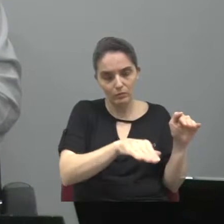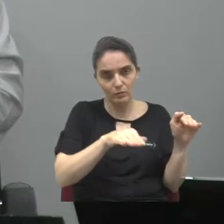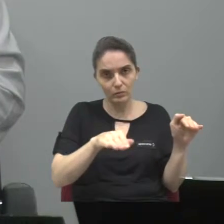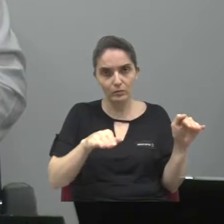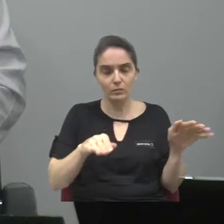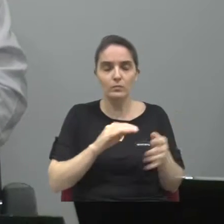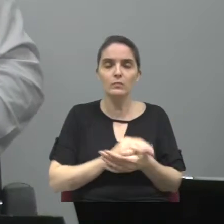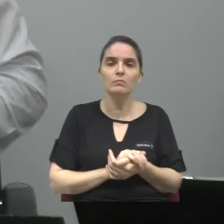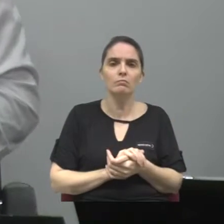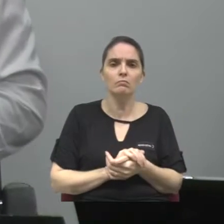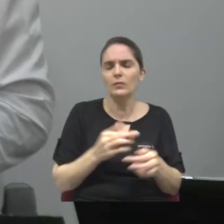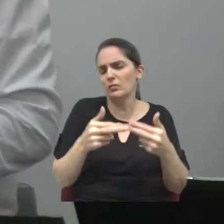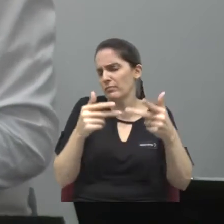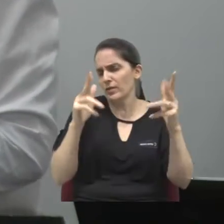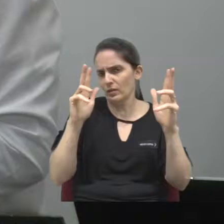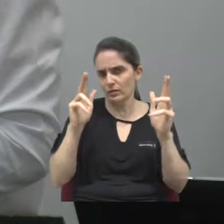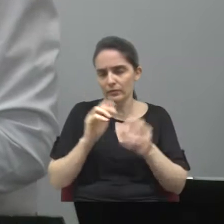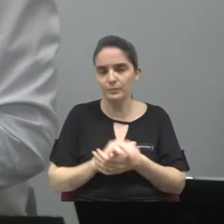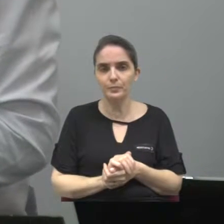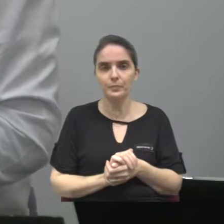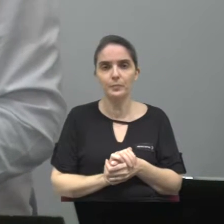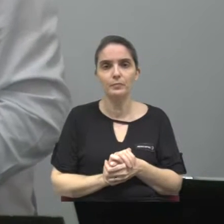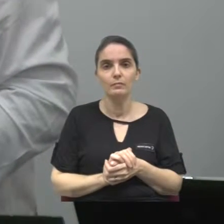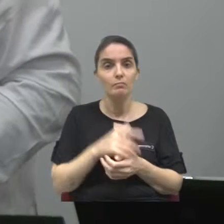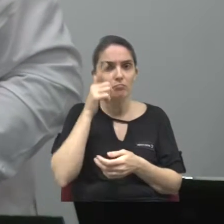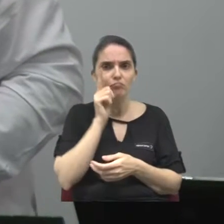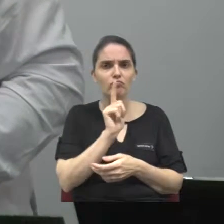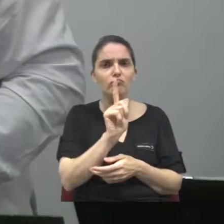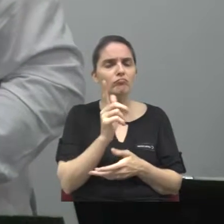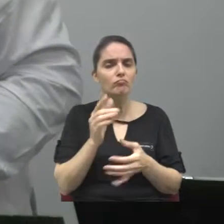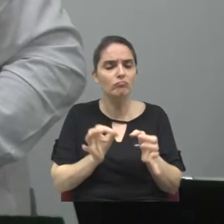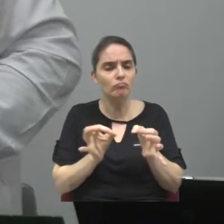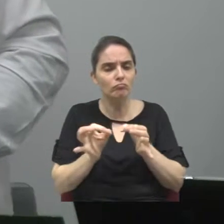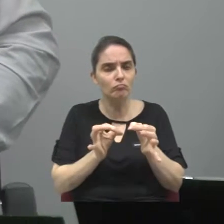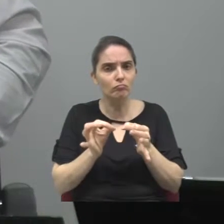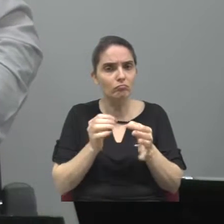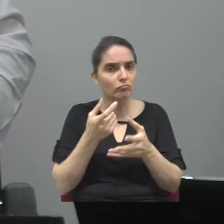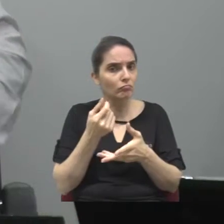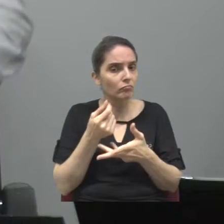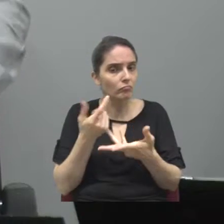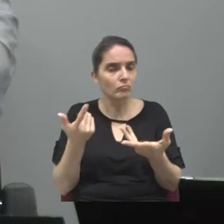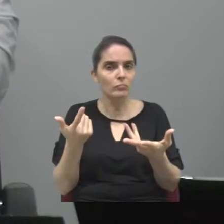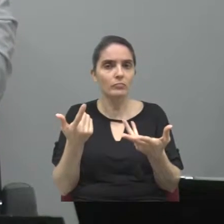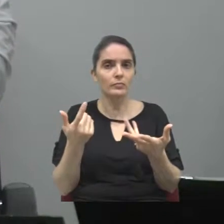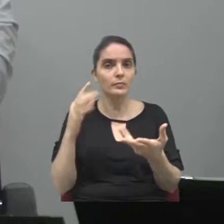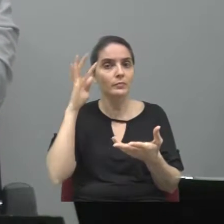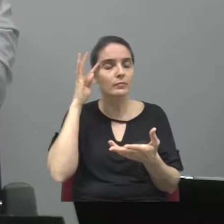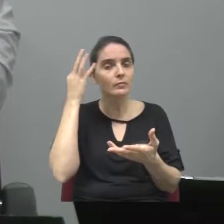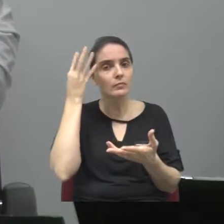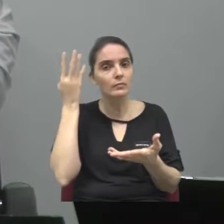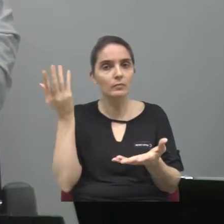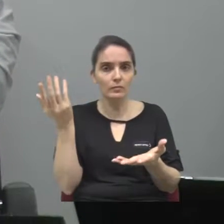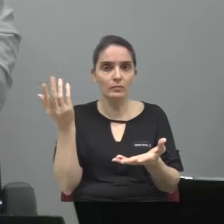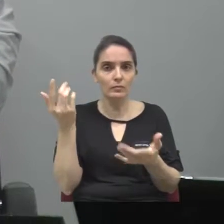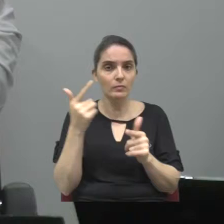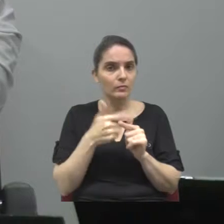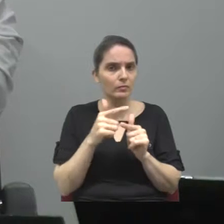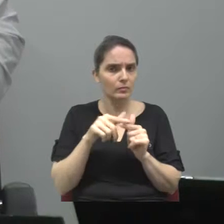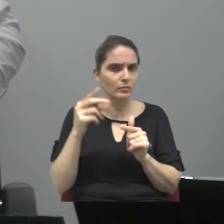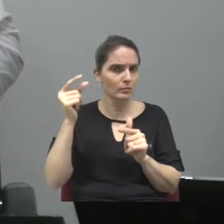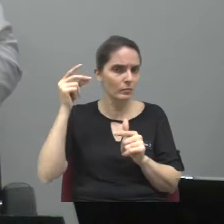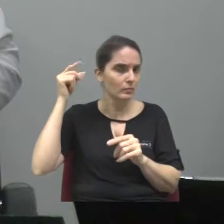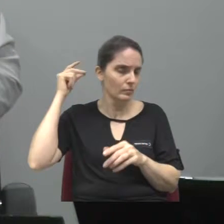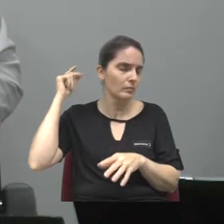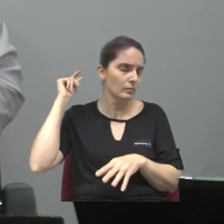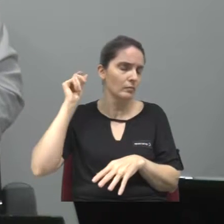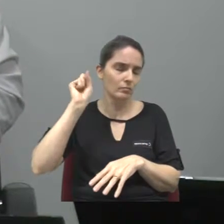enfim, consegue arrumar situações financeiras para resolver até problemas antigos.